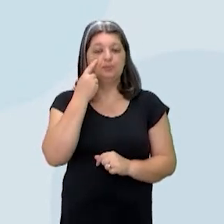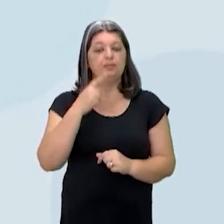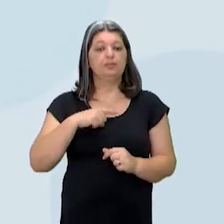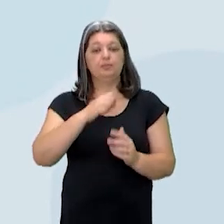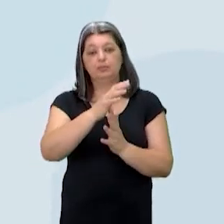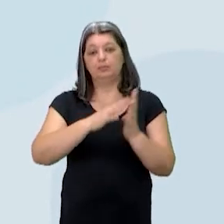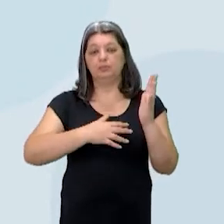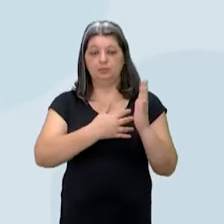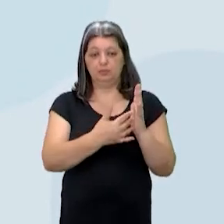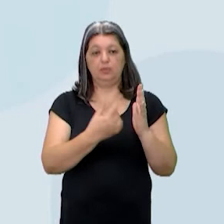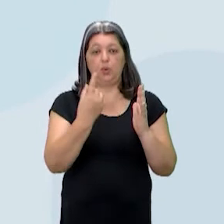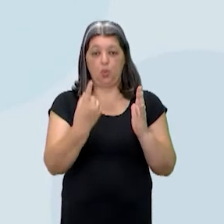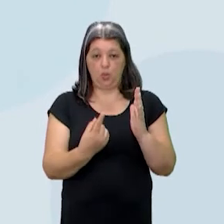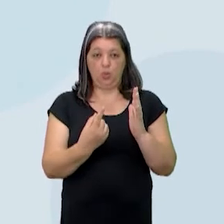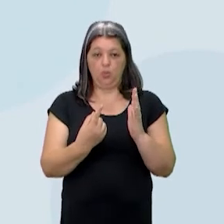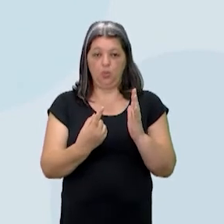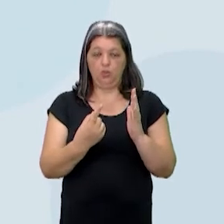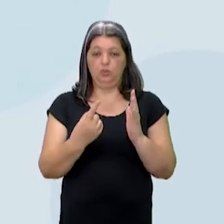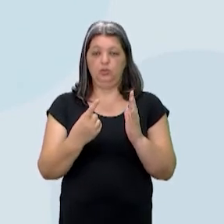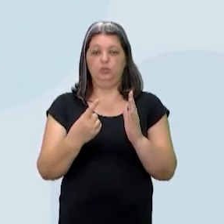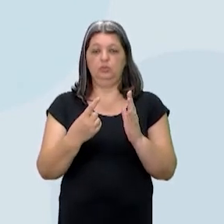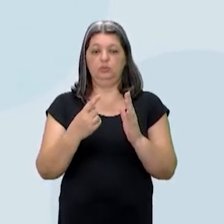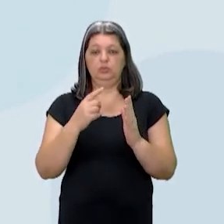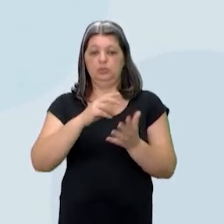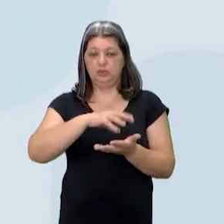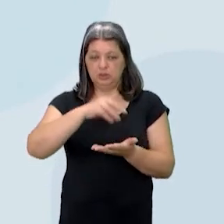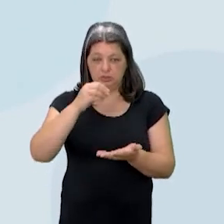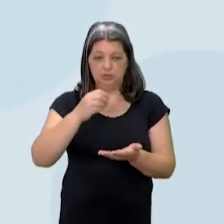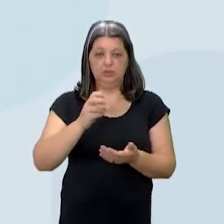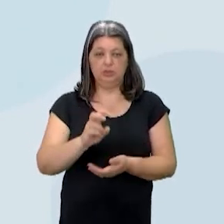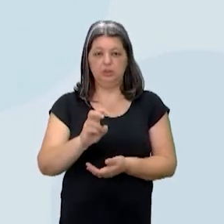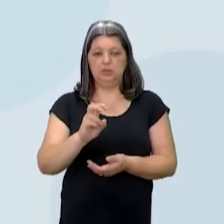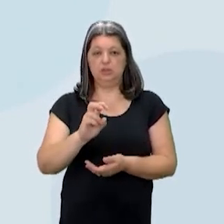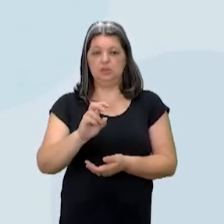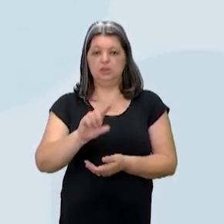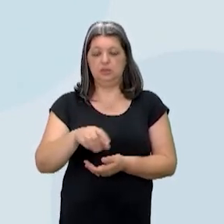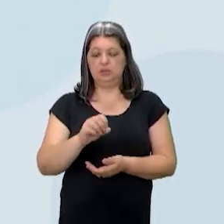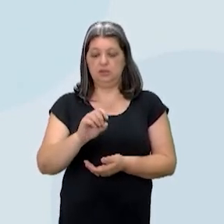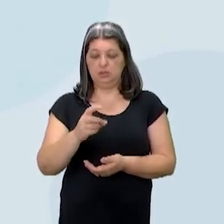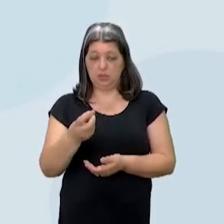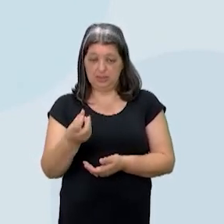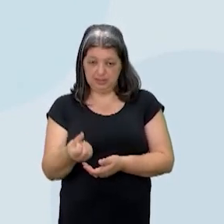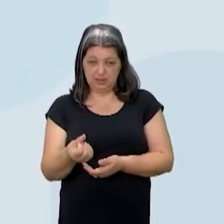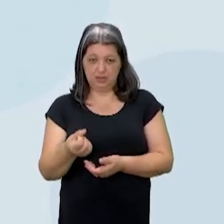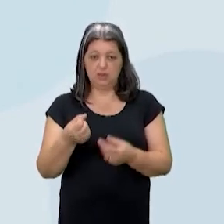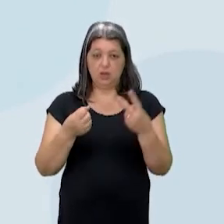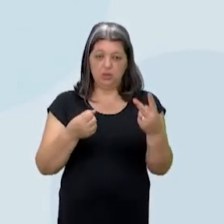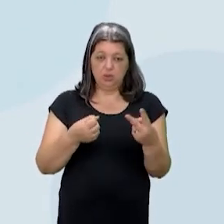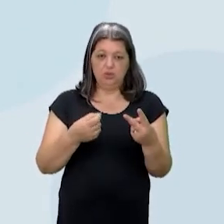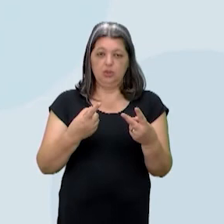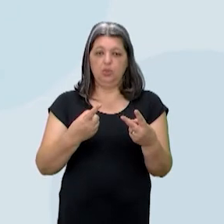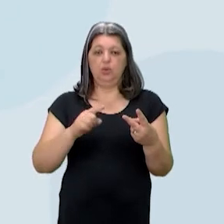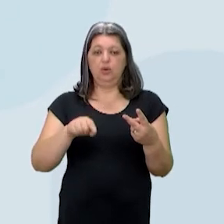ó. Um salgadinho, o preço é 56 centavos. 2 salgadinhos,